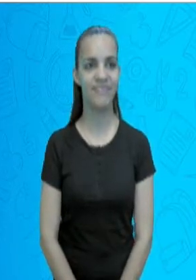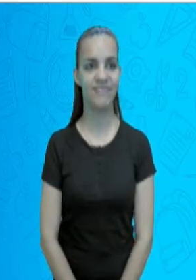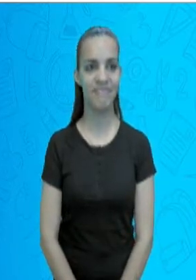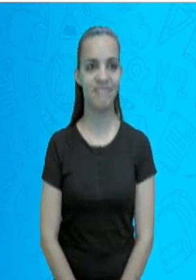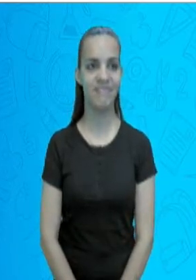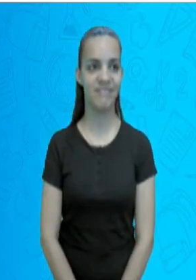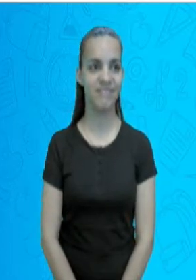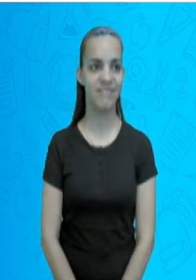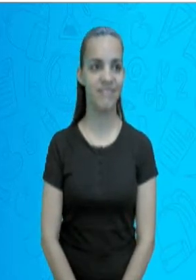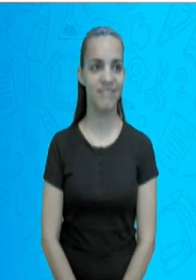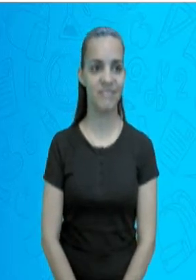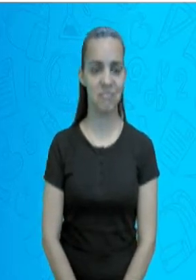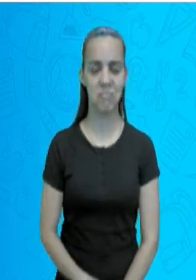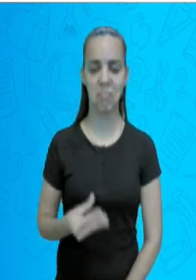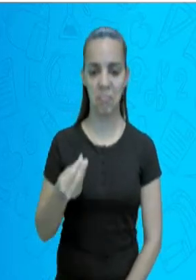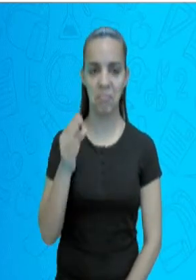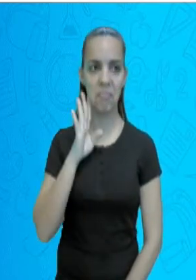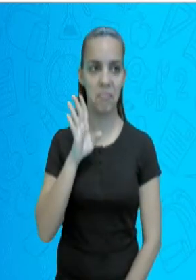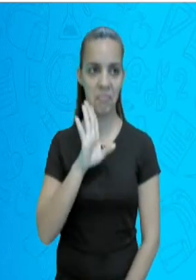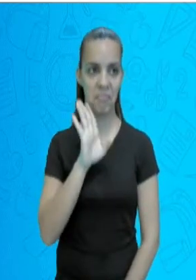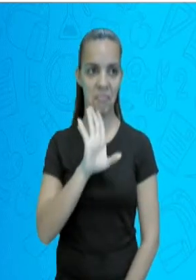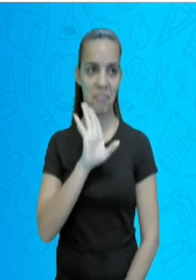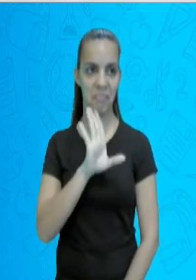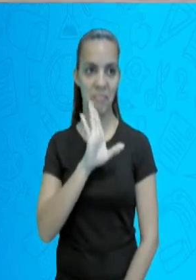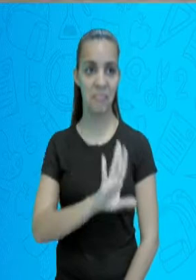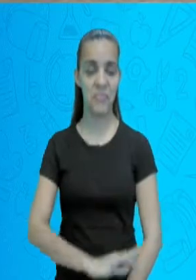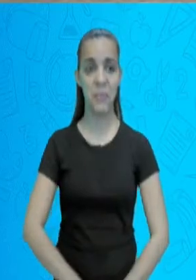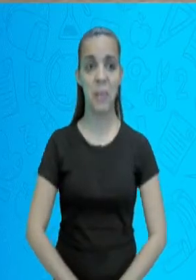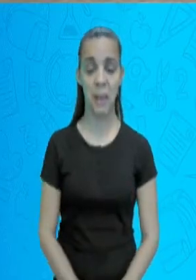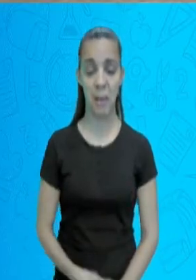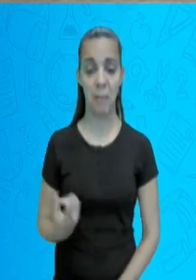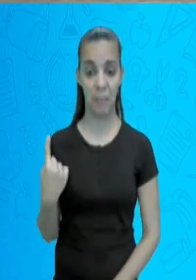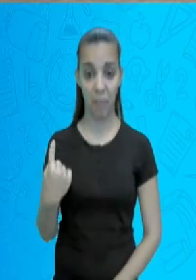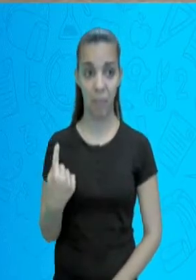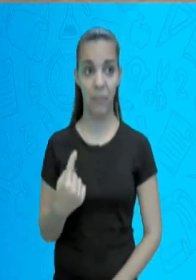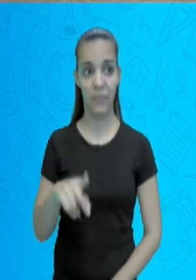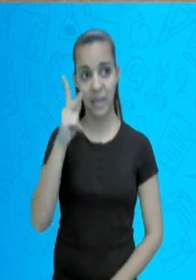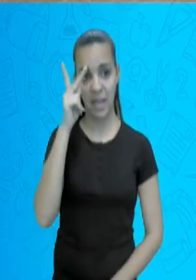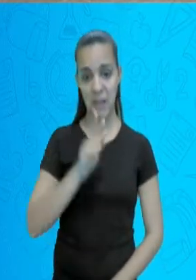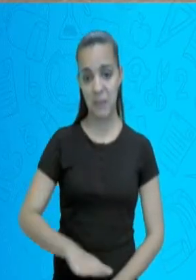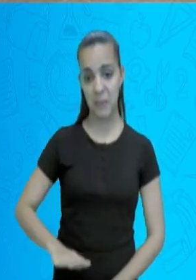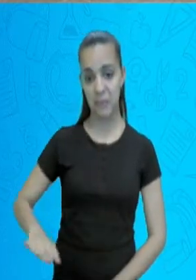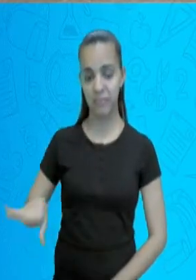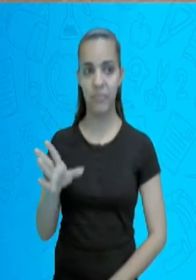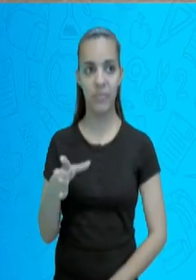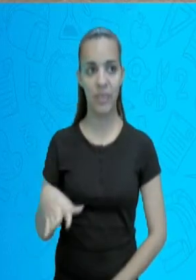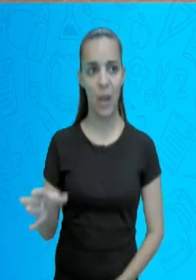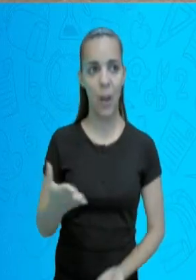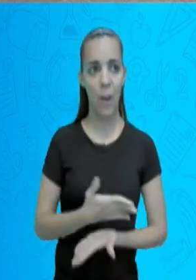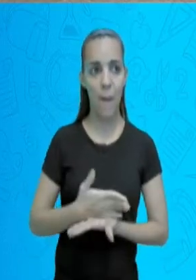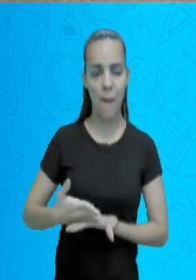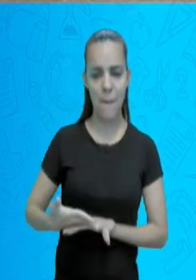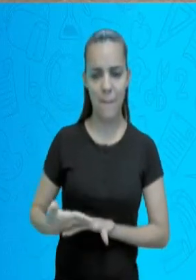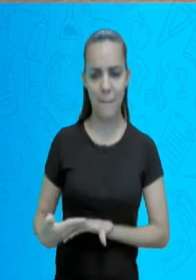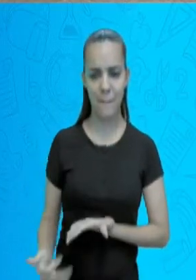Interessante. E a manchete dessa foto fala assim: na Holanda, nós